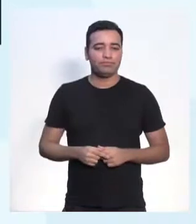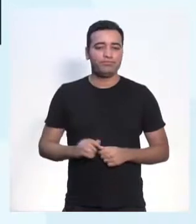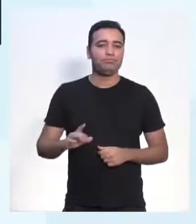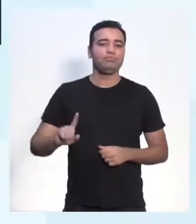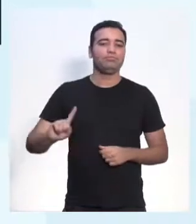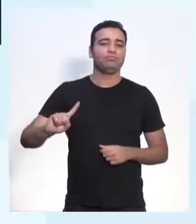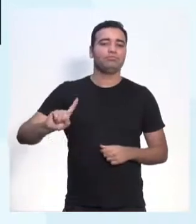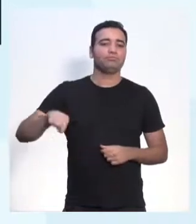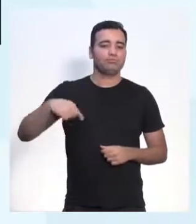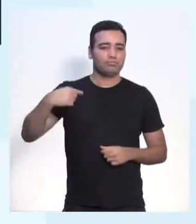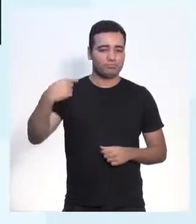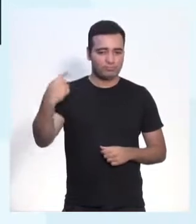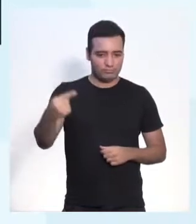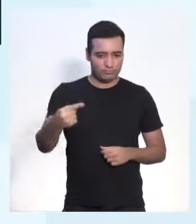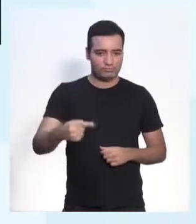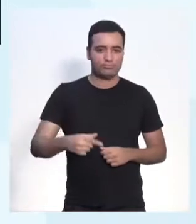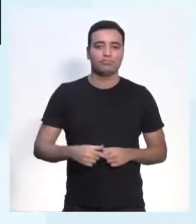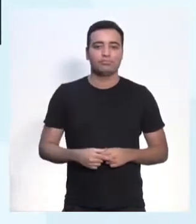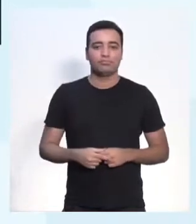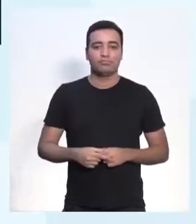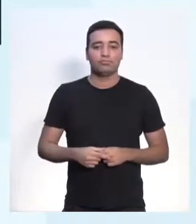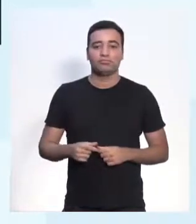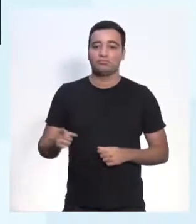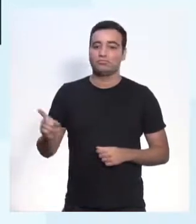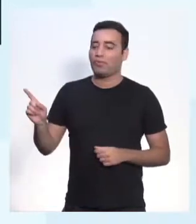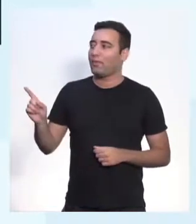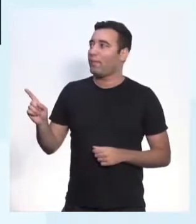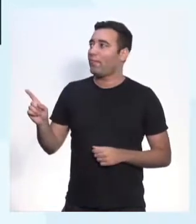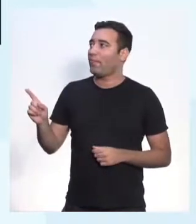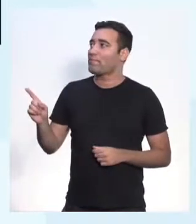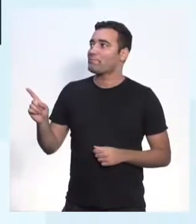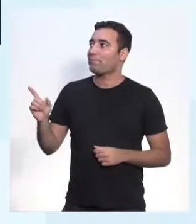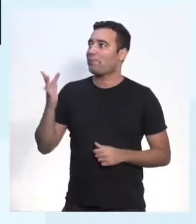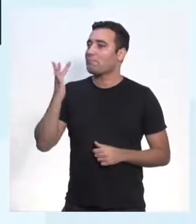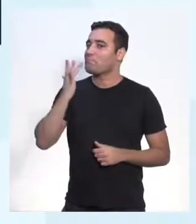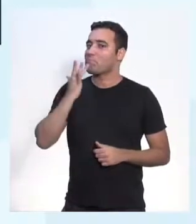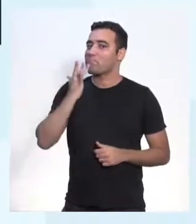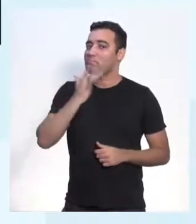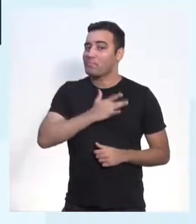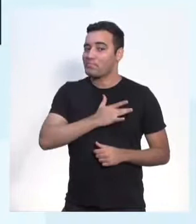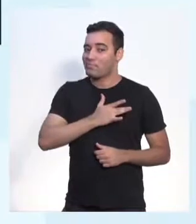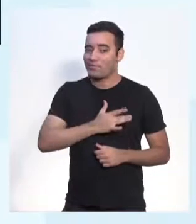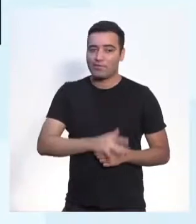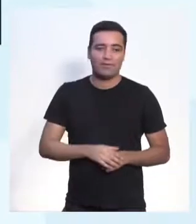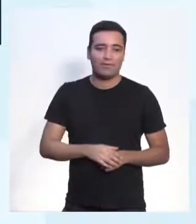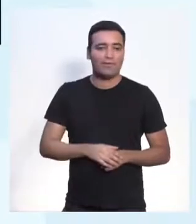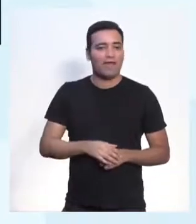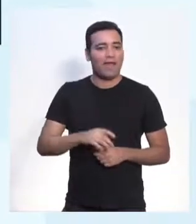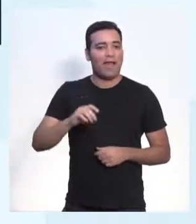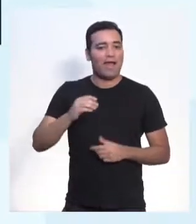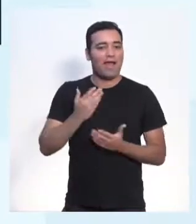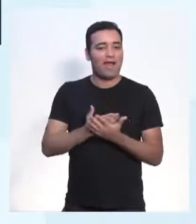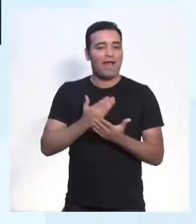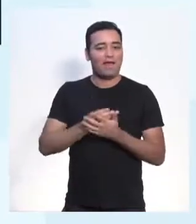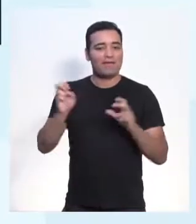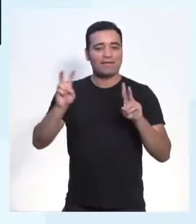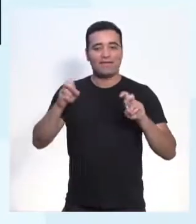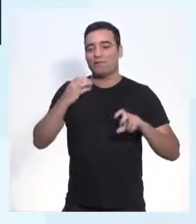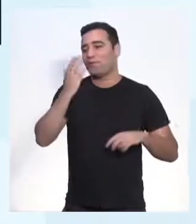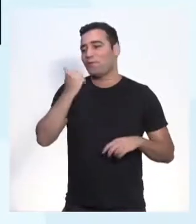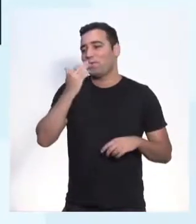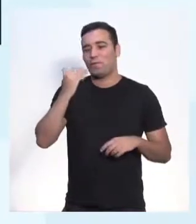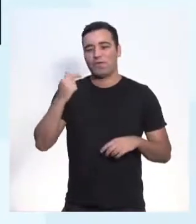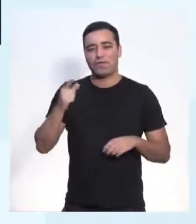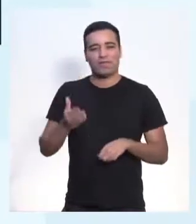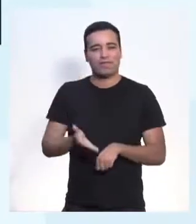Próxima imagem, produção. Isso, opa, que delicious. Olha, a aula que fala sobre a comida é a aula anterior